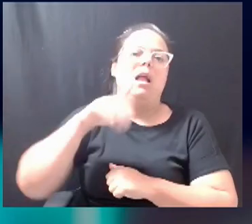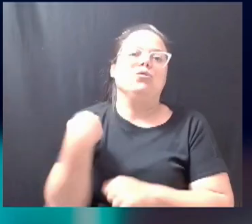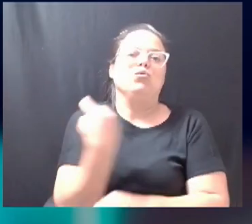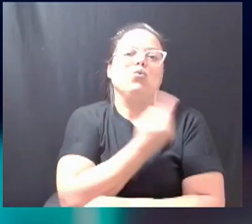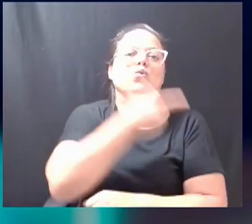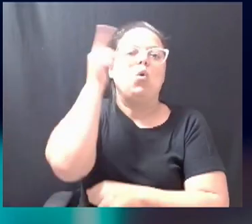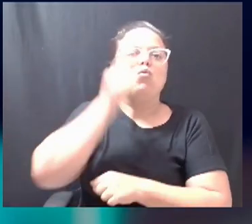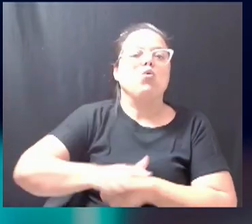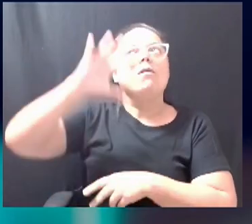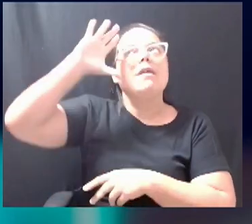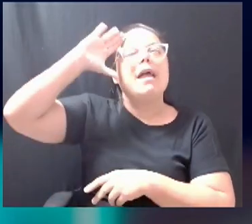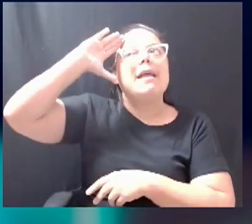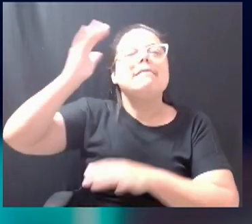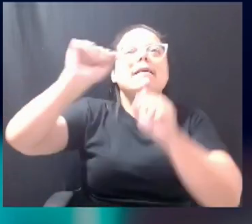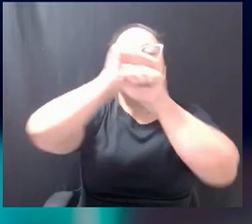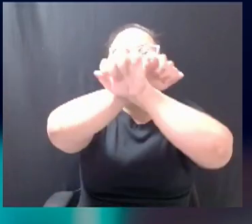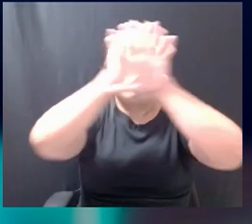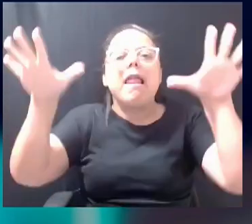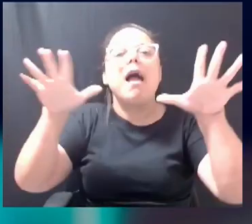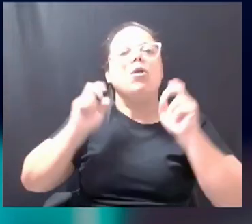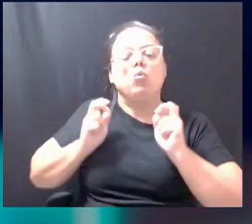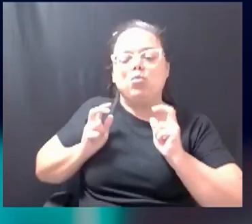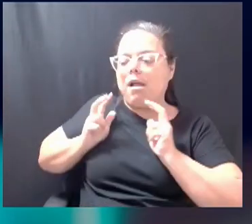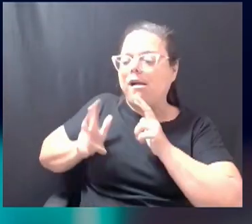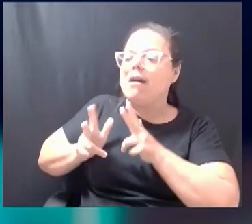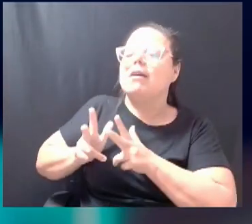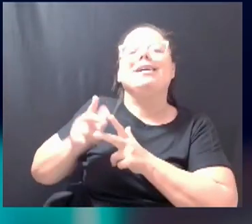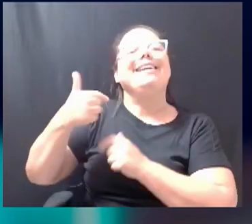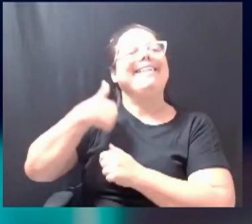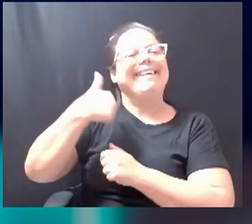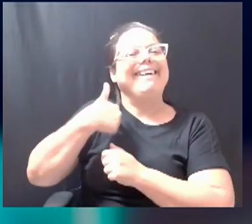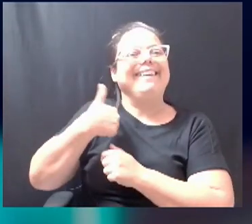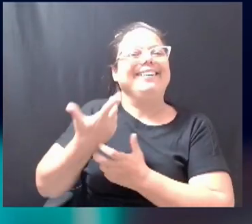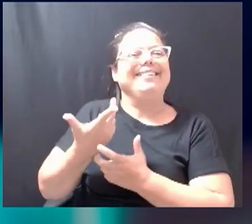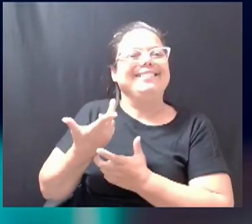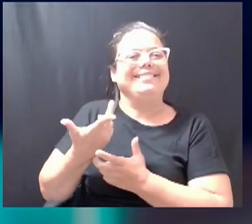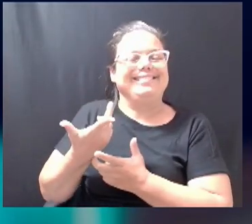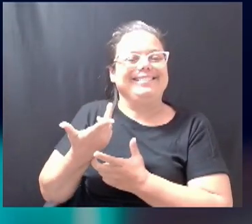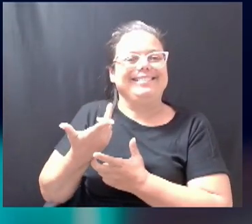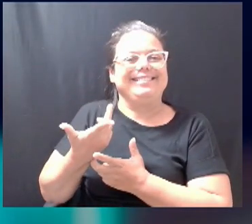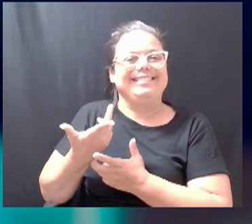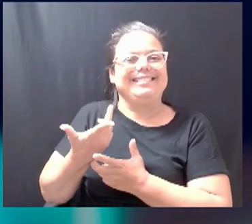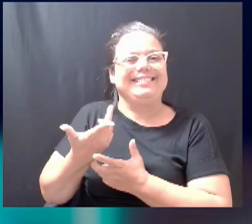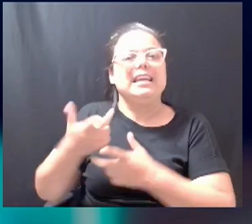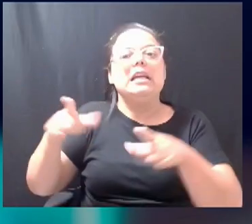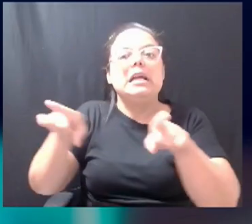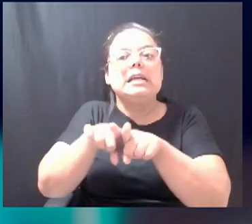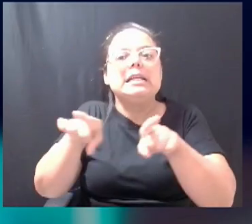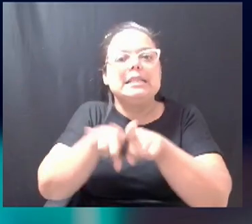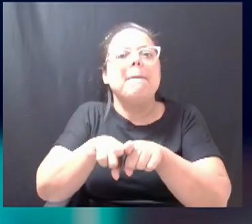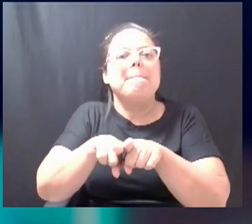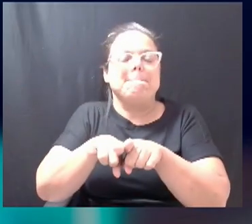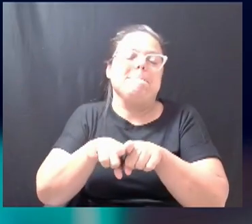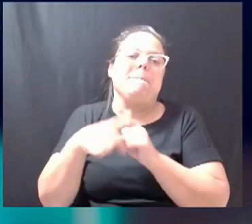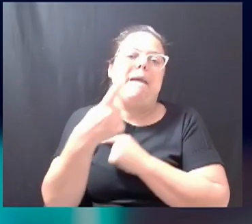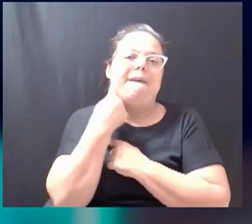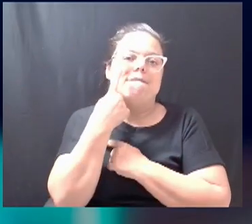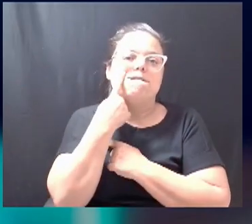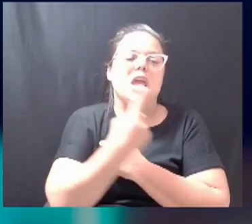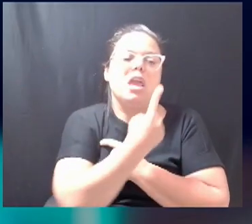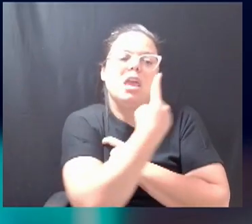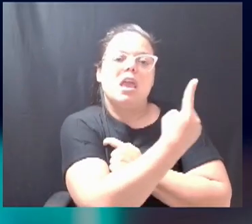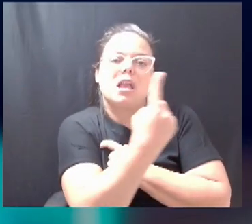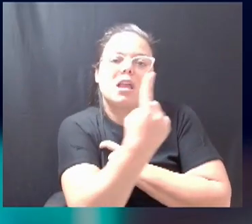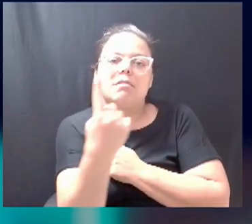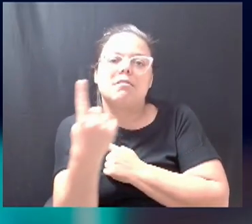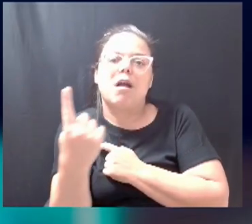gagueira, cada indivíduo vai ter seu impacto. E a CIF permite eu olhar cada um na sua individualidade. Quais as